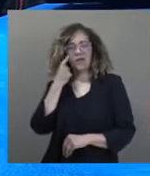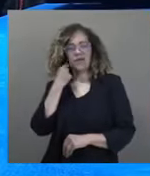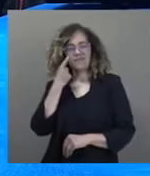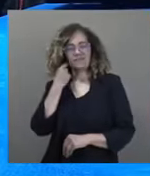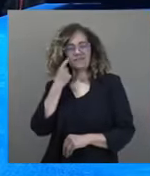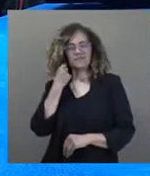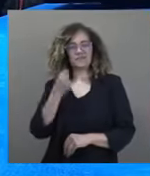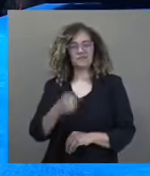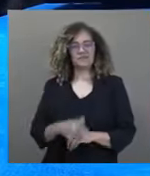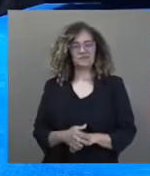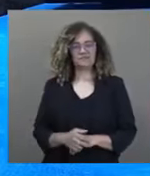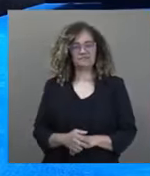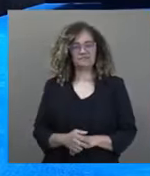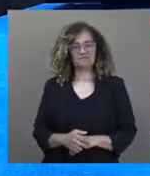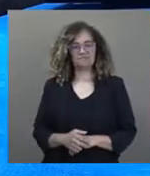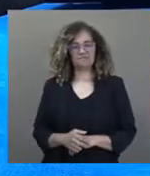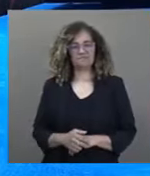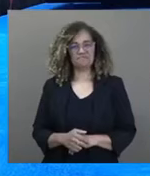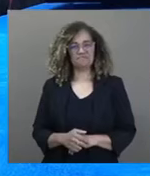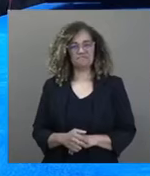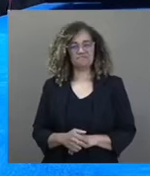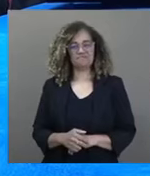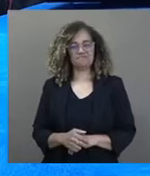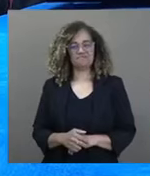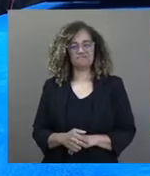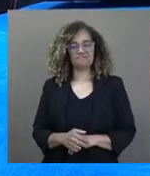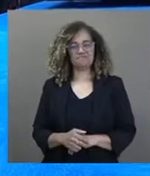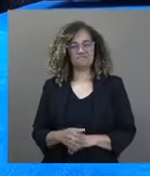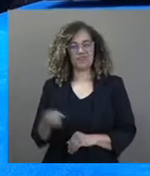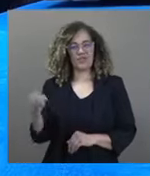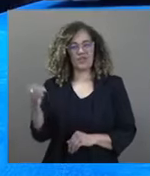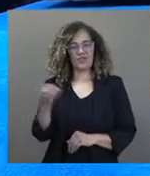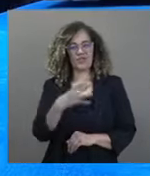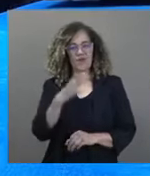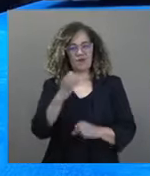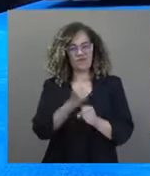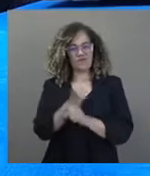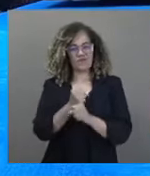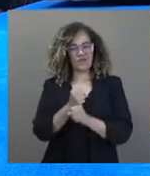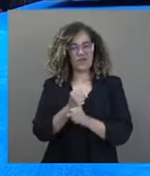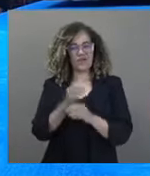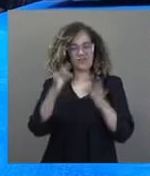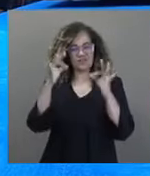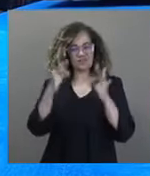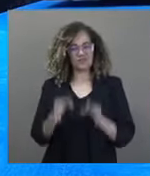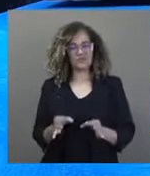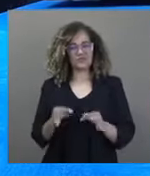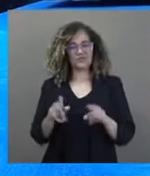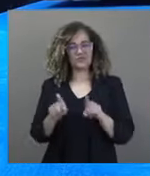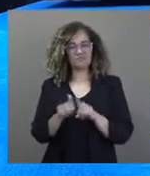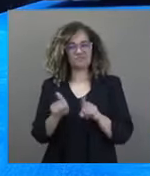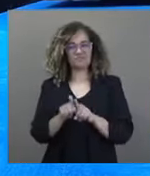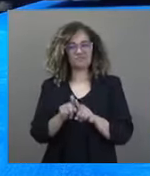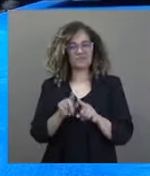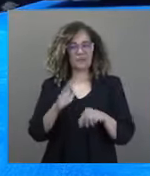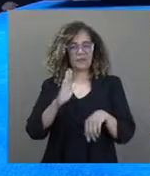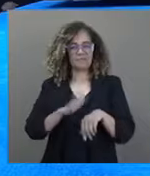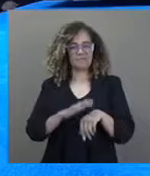Rocha um ano novo bem mais justo bem mais amoroso e sempre bem mais